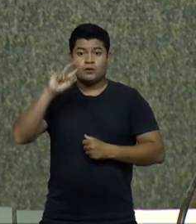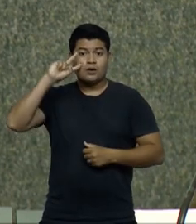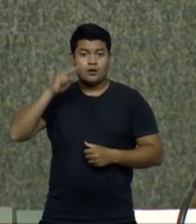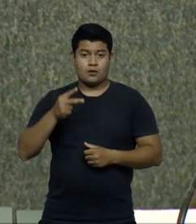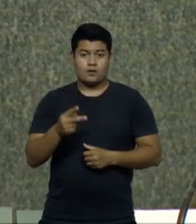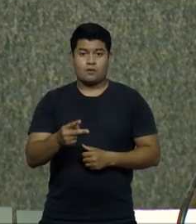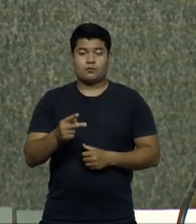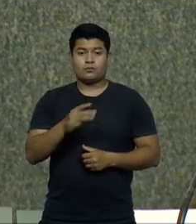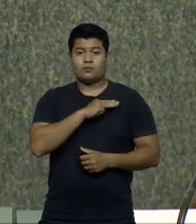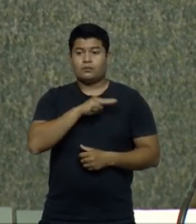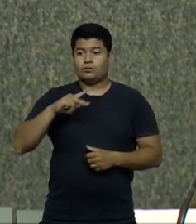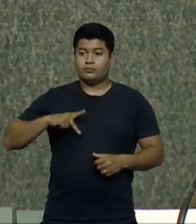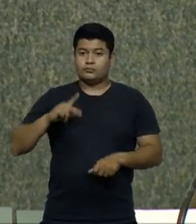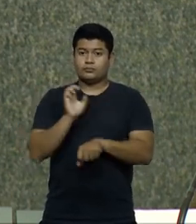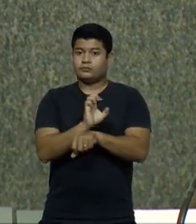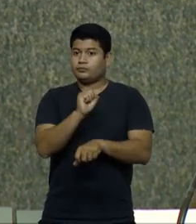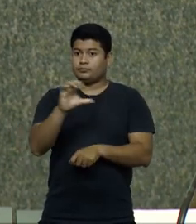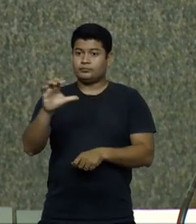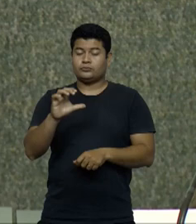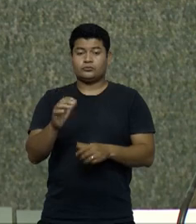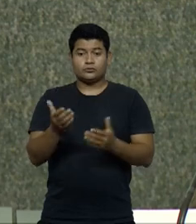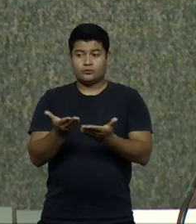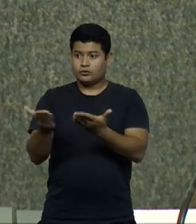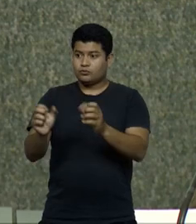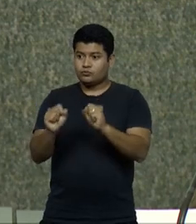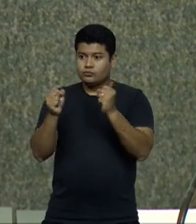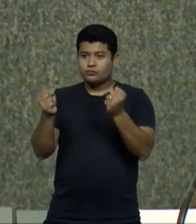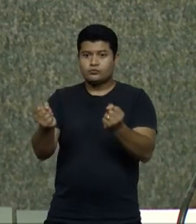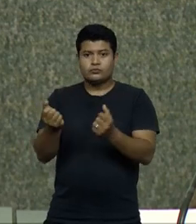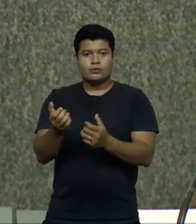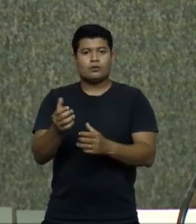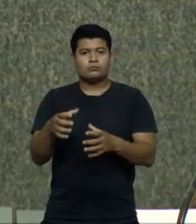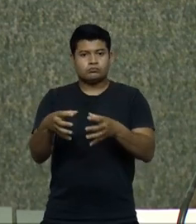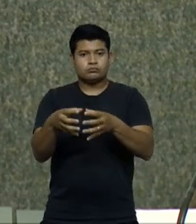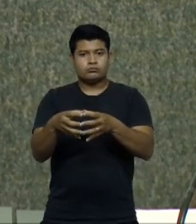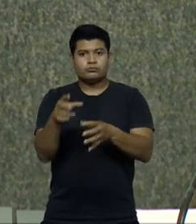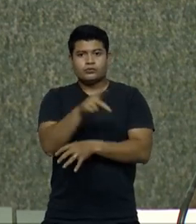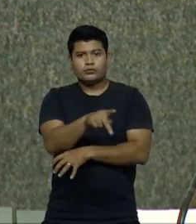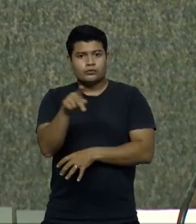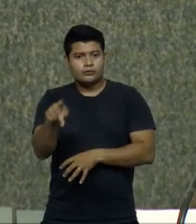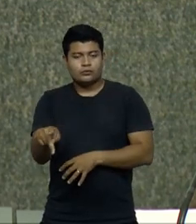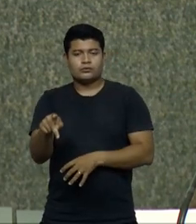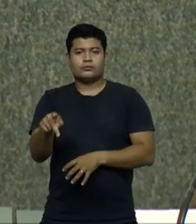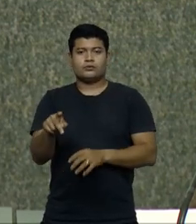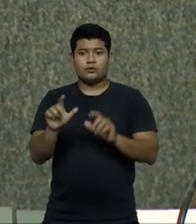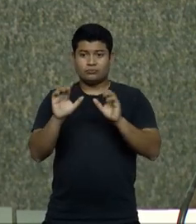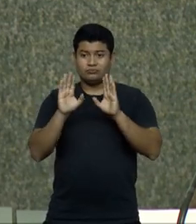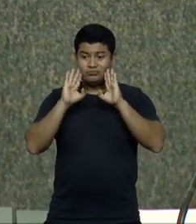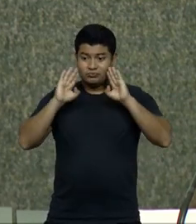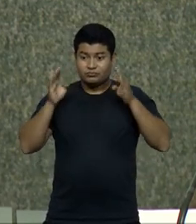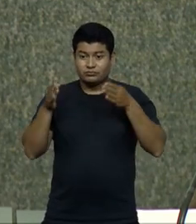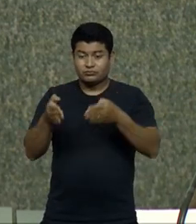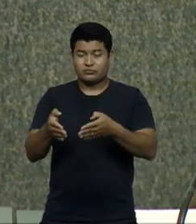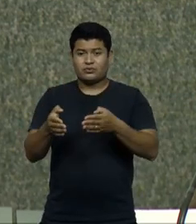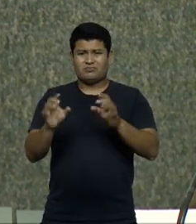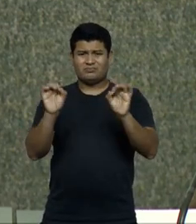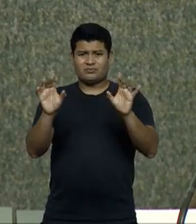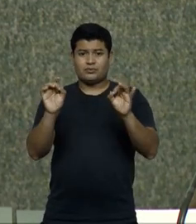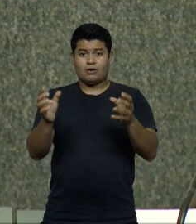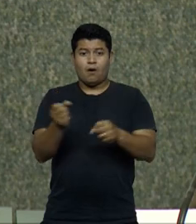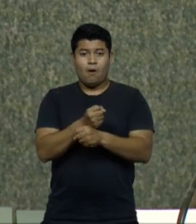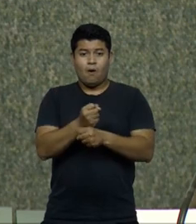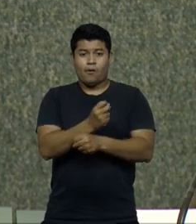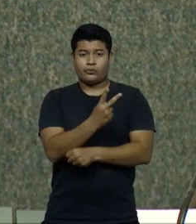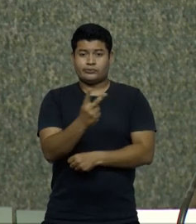do Ministério Público do esforço dos professores da Dedicação dos nossos professores e todos os tempos mais em especial nos últimos dois anos